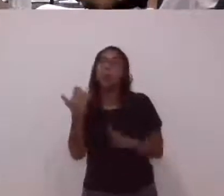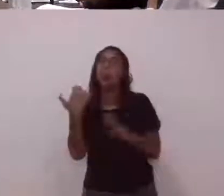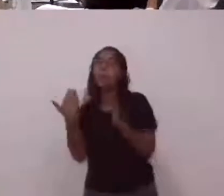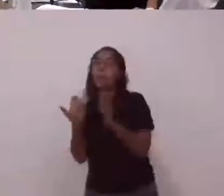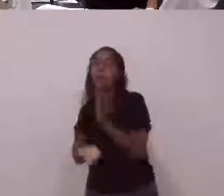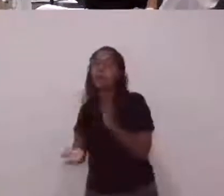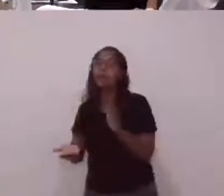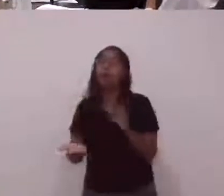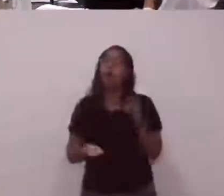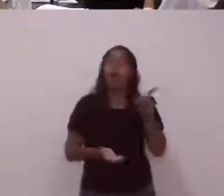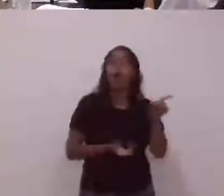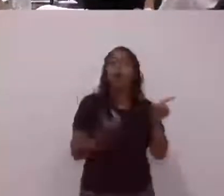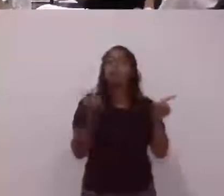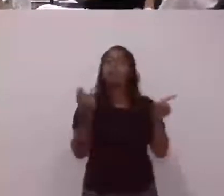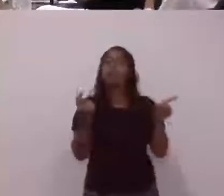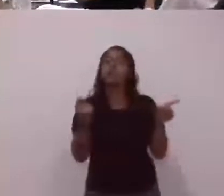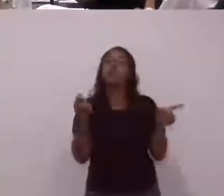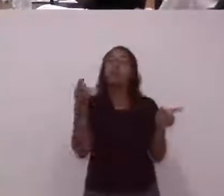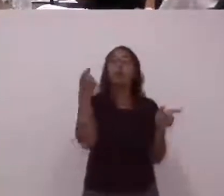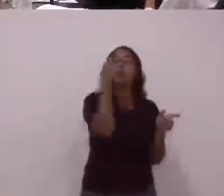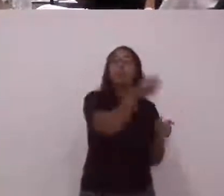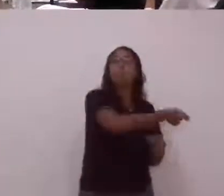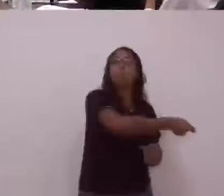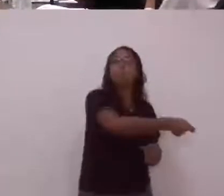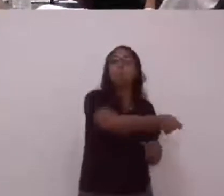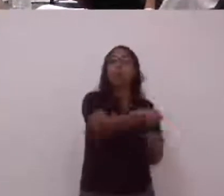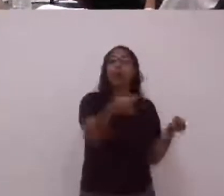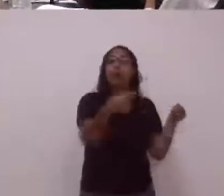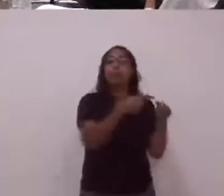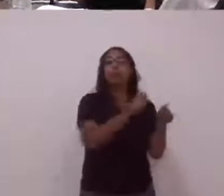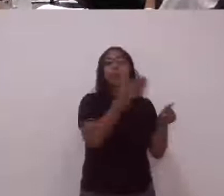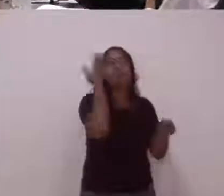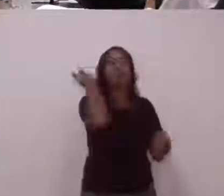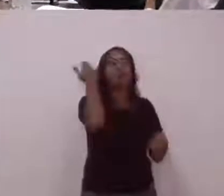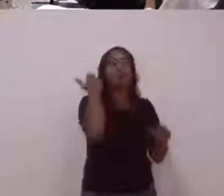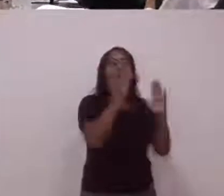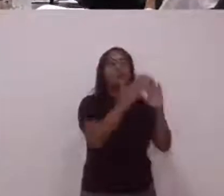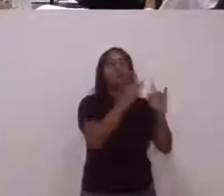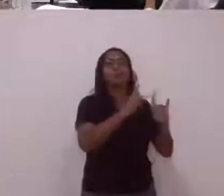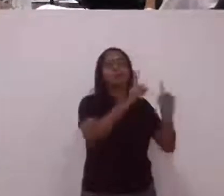por força do contrato de locação nº 50, 2016,